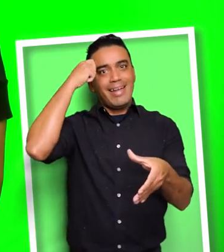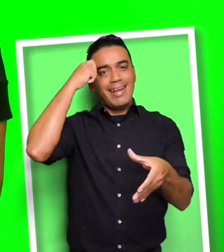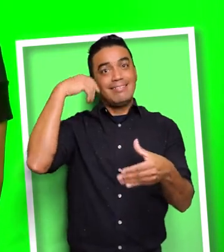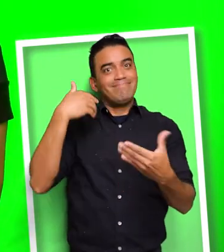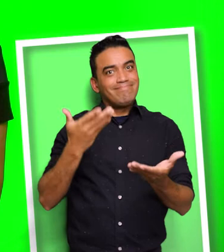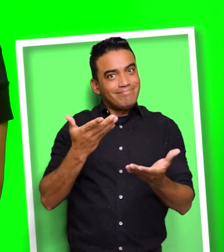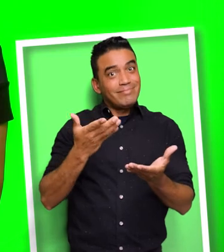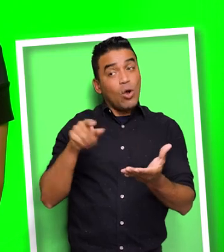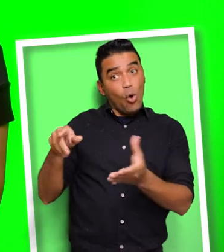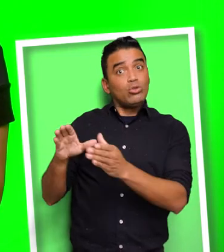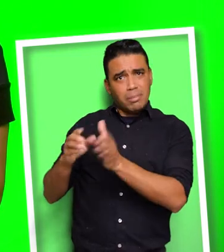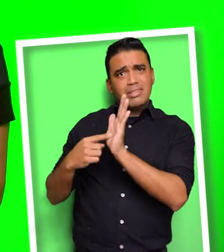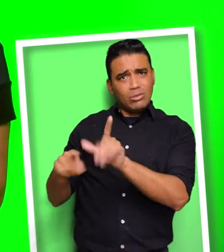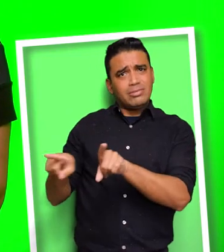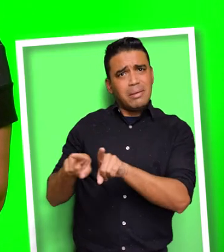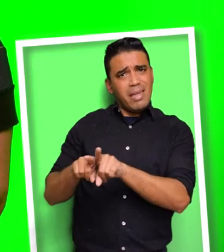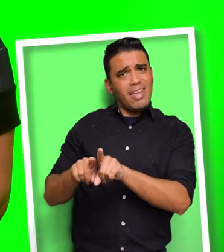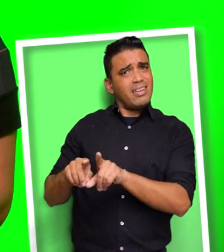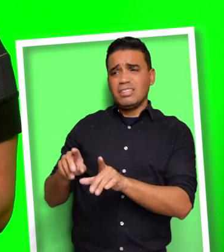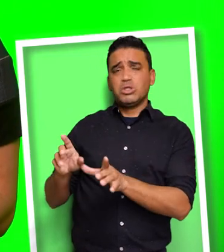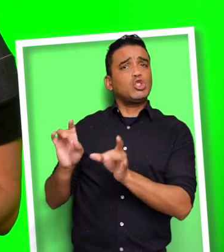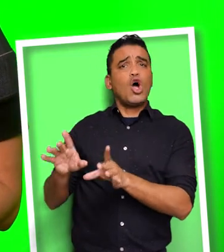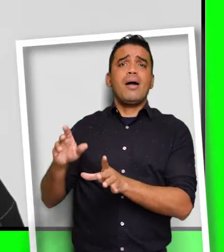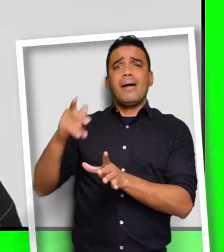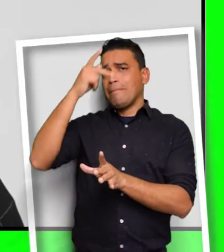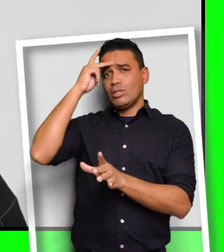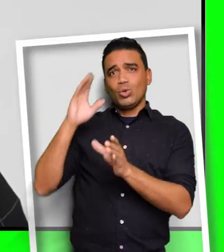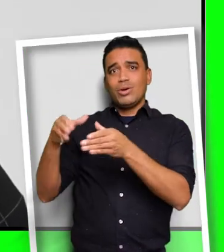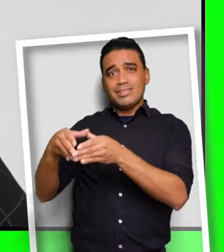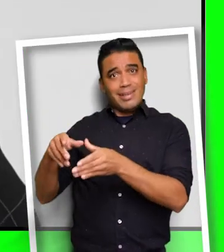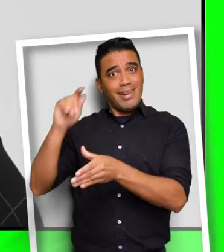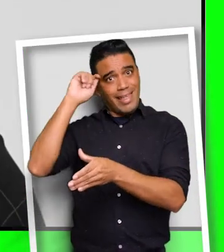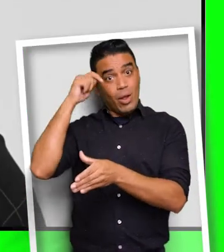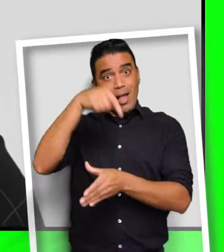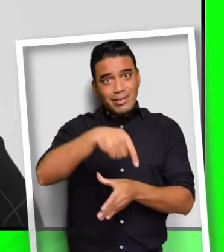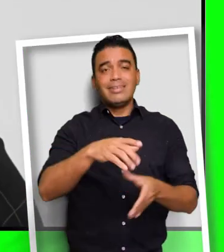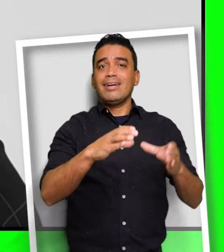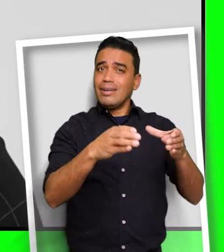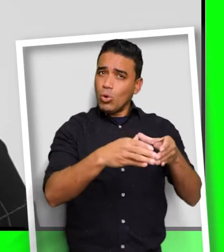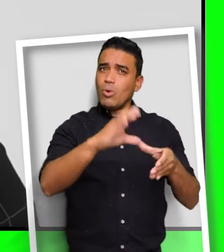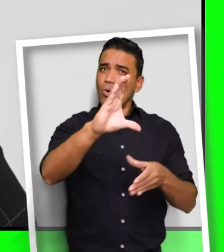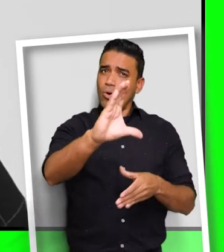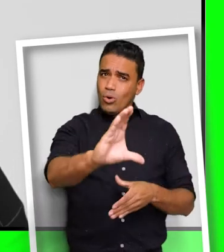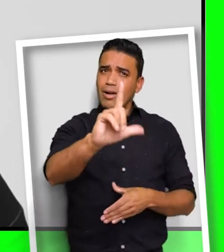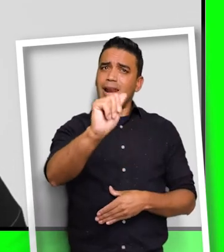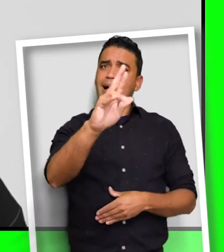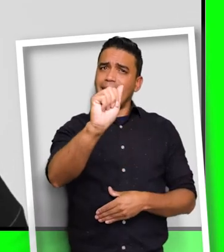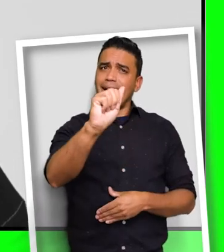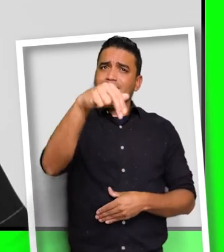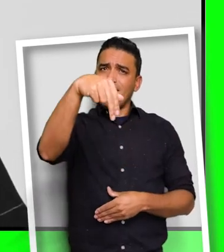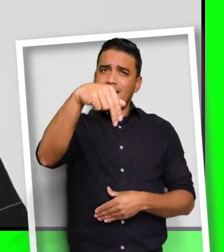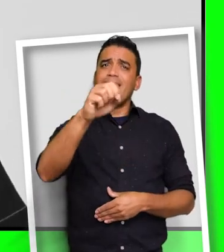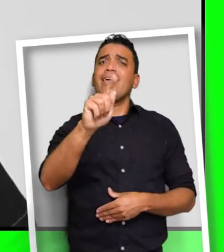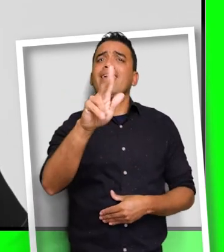que era um elenco exclusivamente negro. No Clara Negra, eu fui uma das